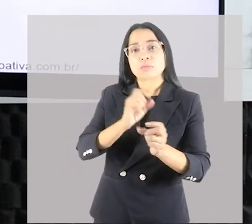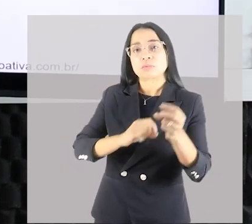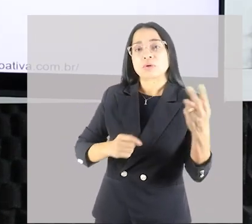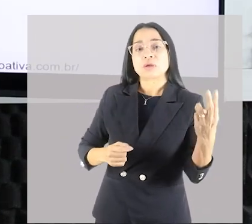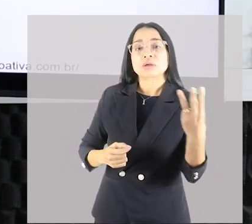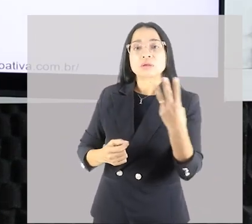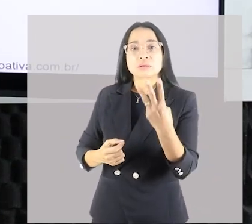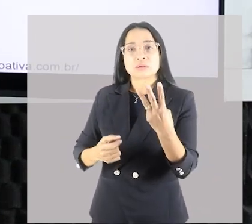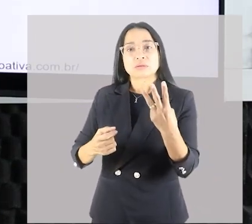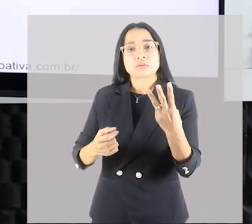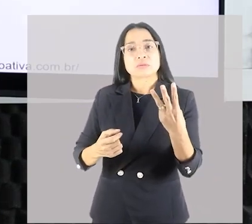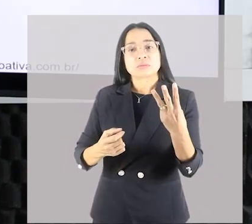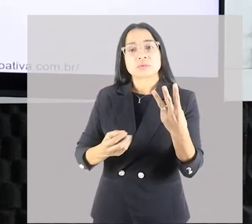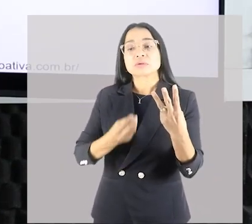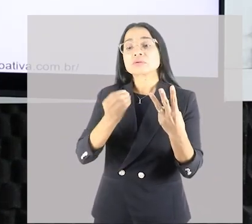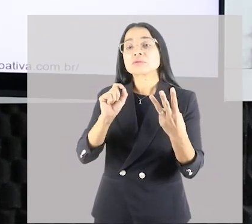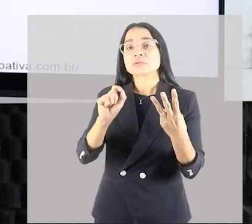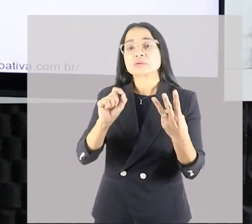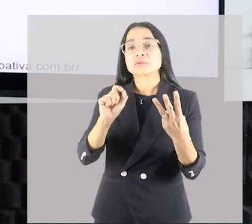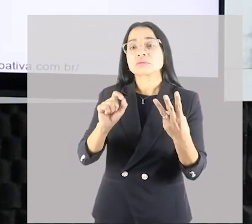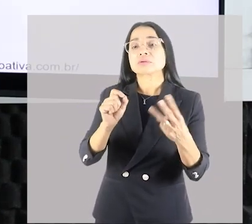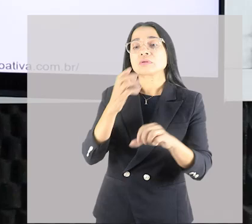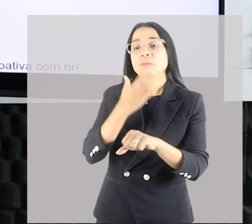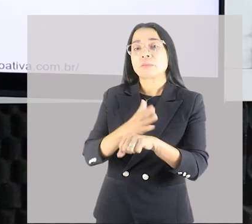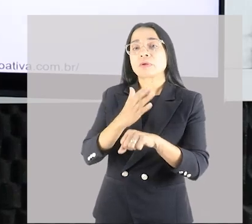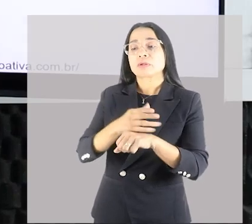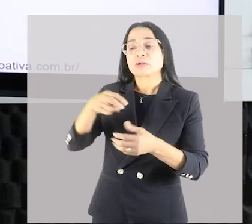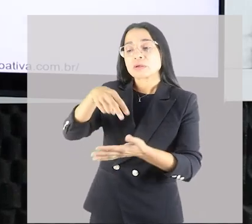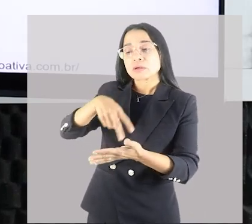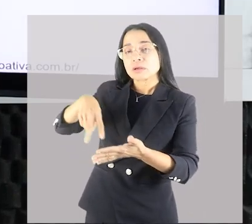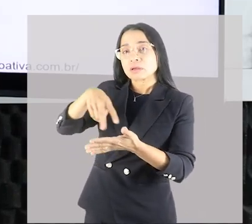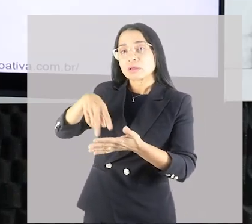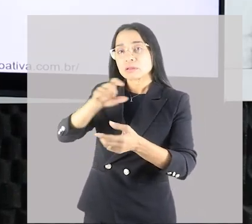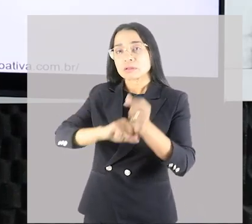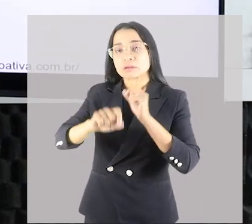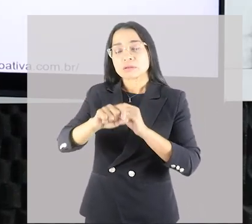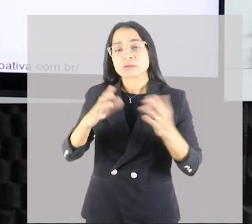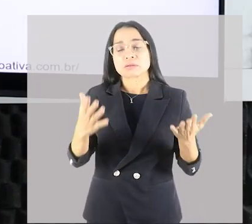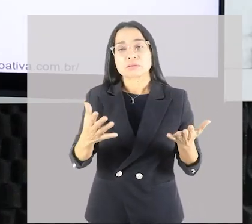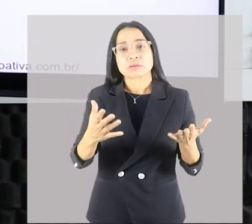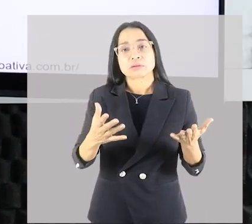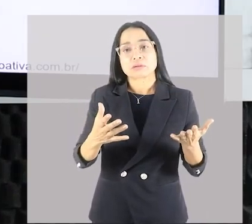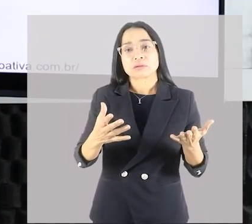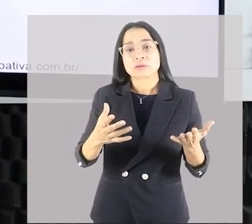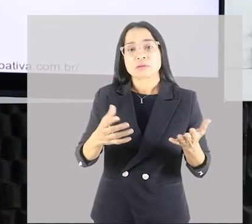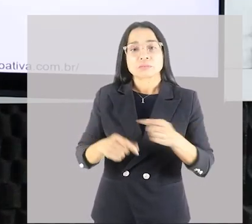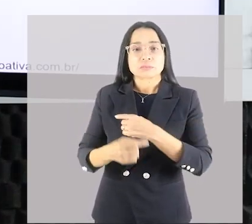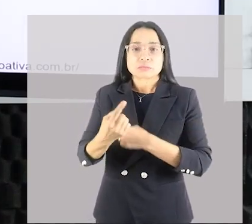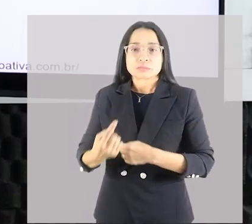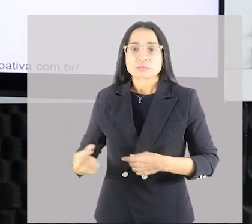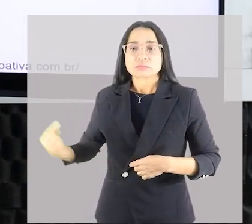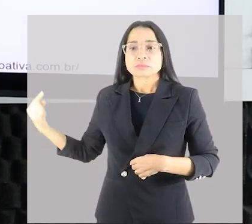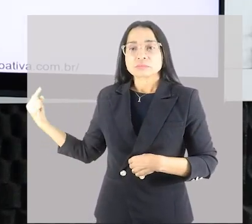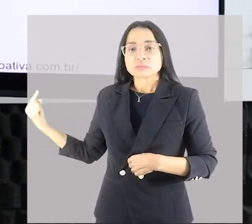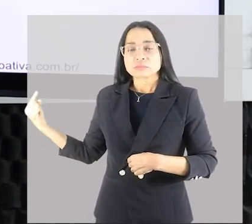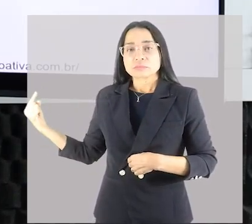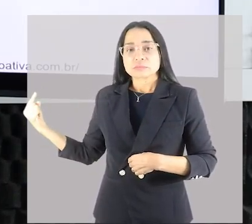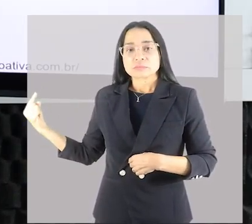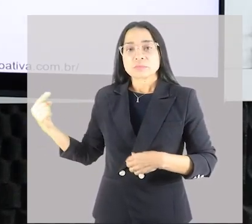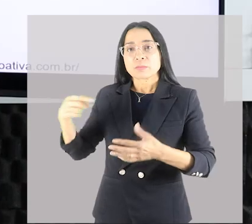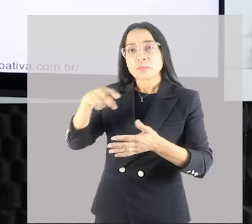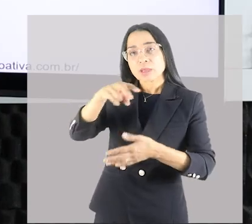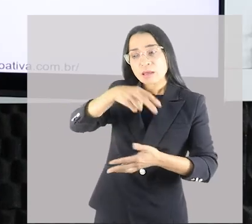três formas de ser praticado a dança. A dança de salão, tá? No qual está inserido o